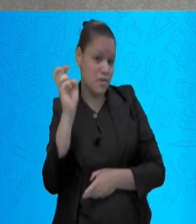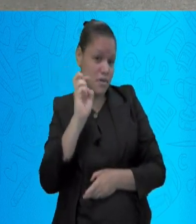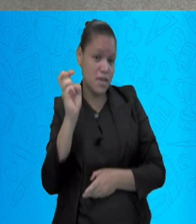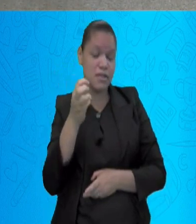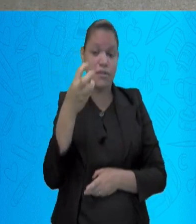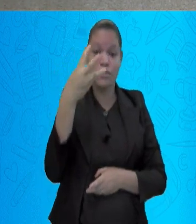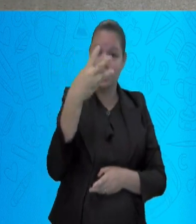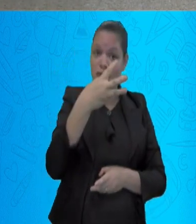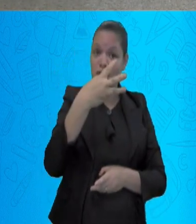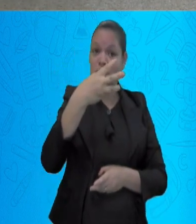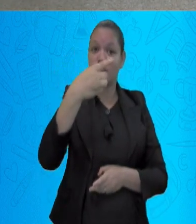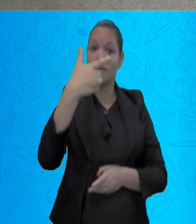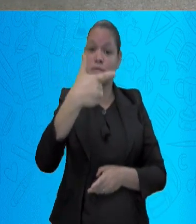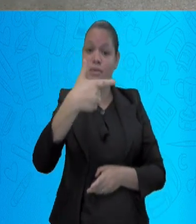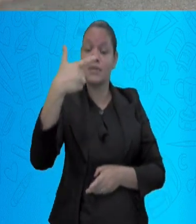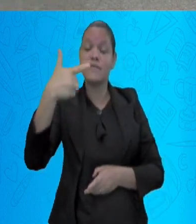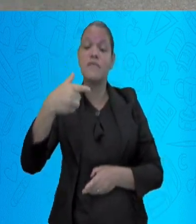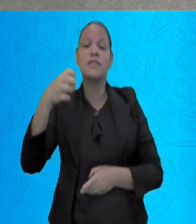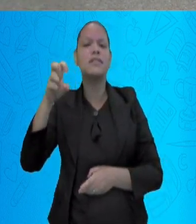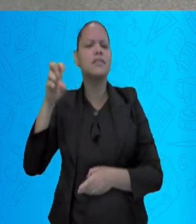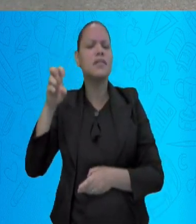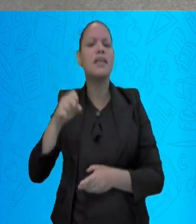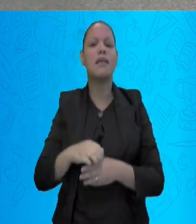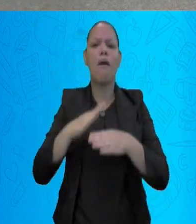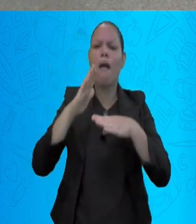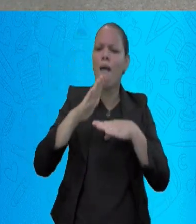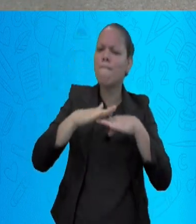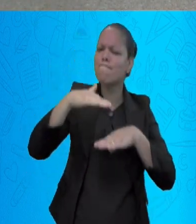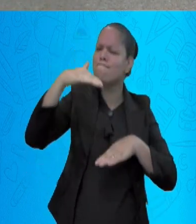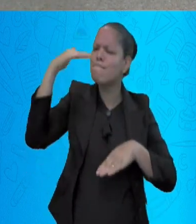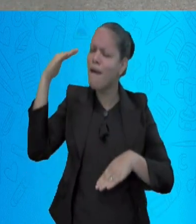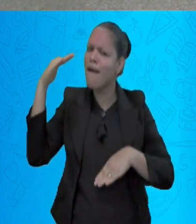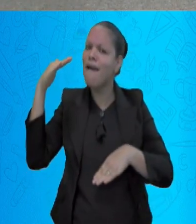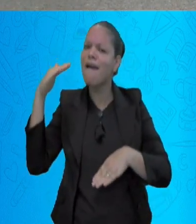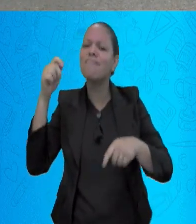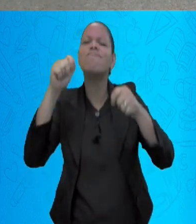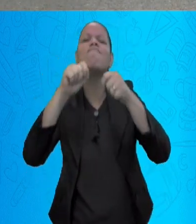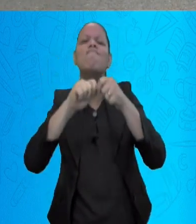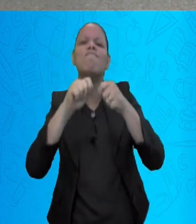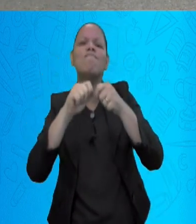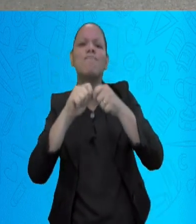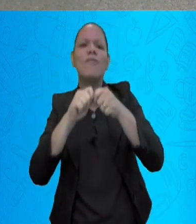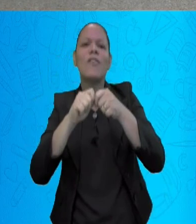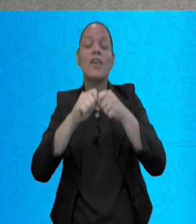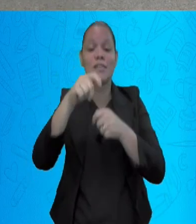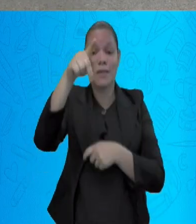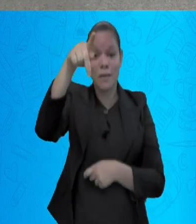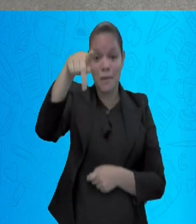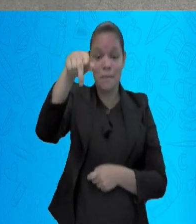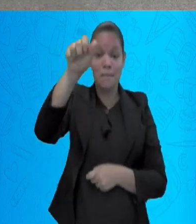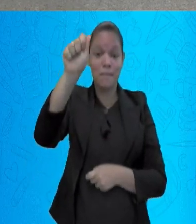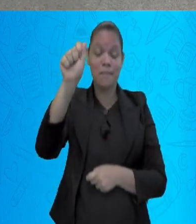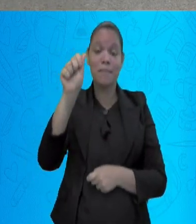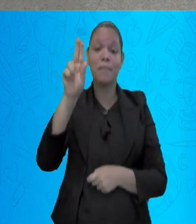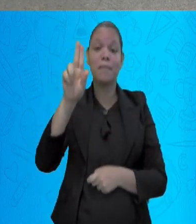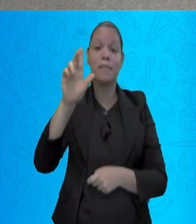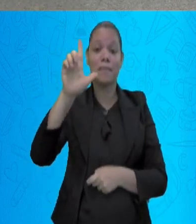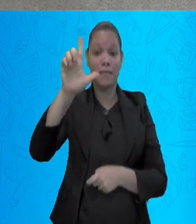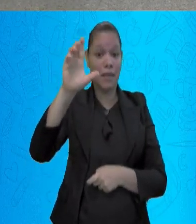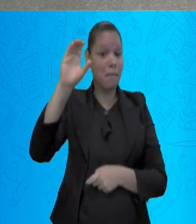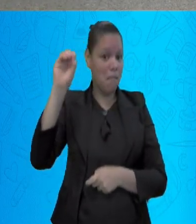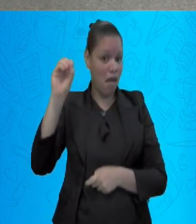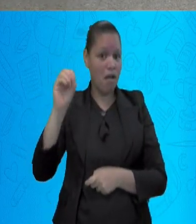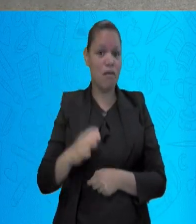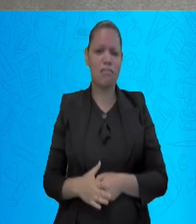foi do Paulo, então ele teve a maior pontuação. E dentre os colegas que teve a menor pontuação foi a